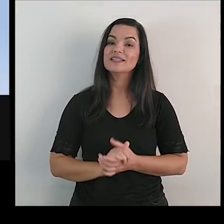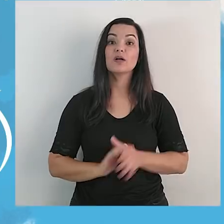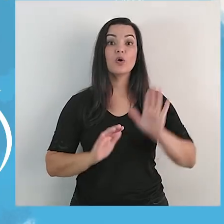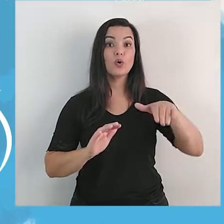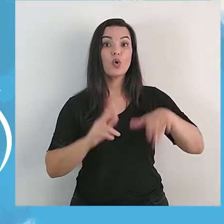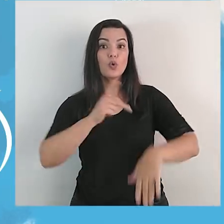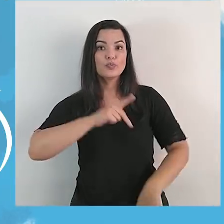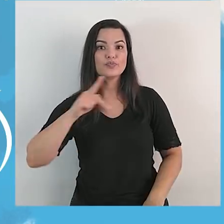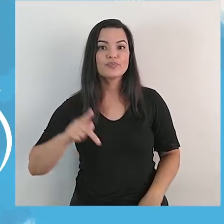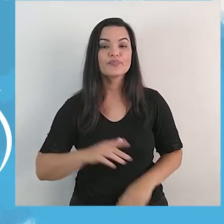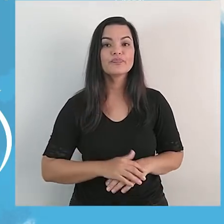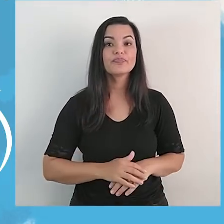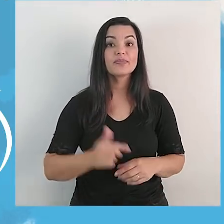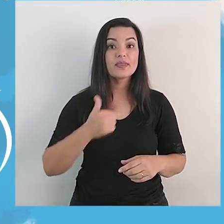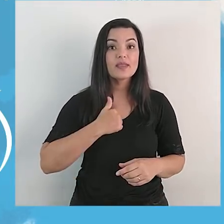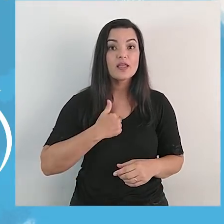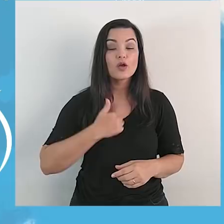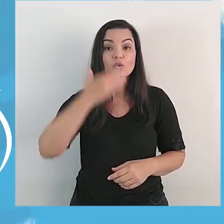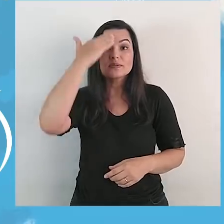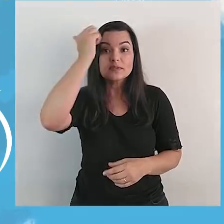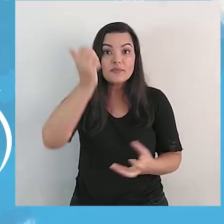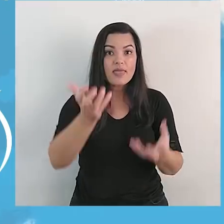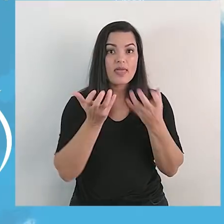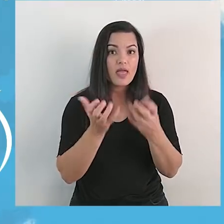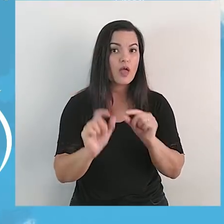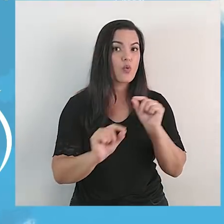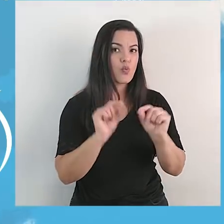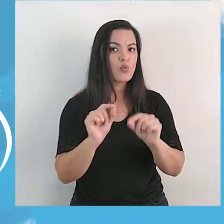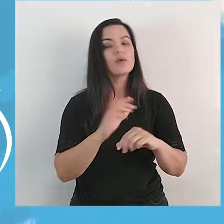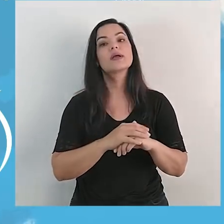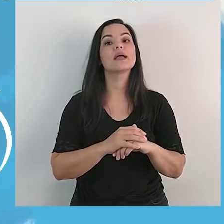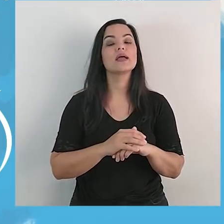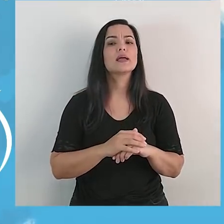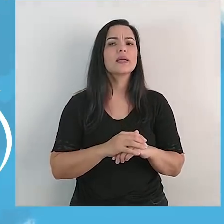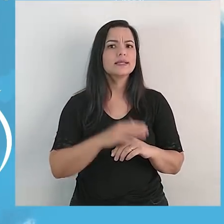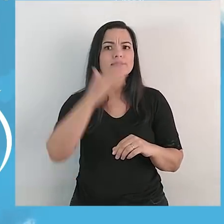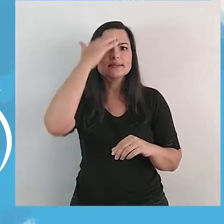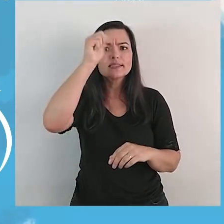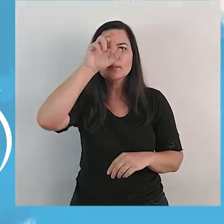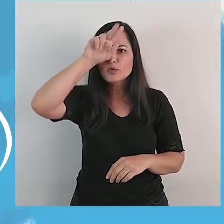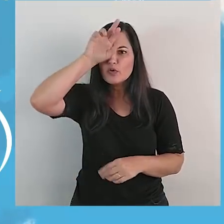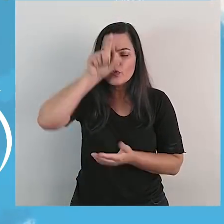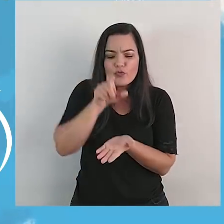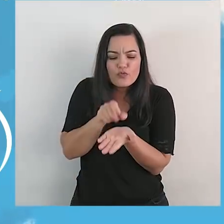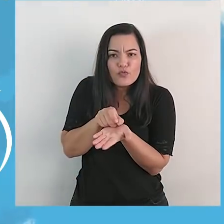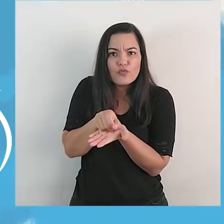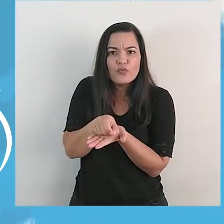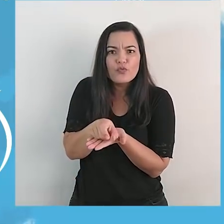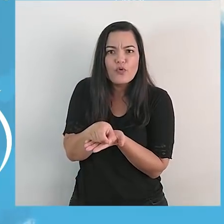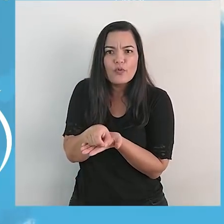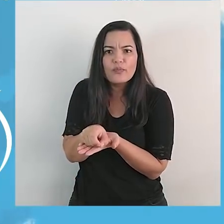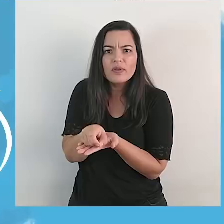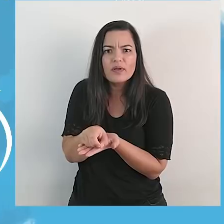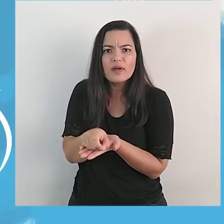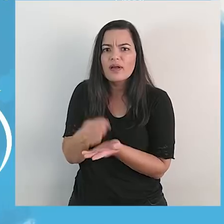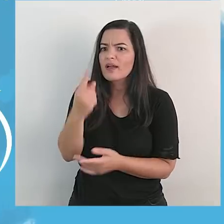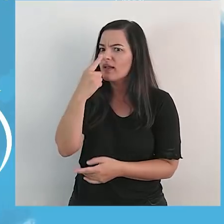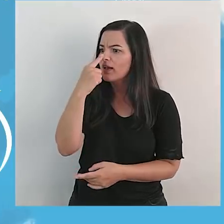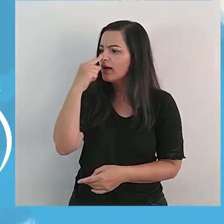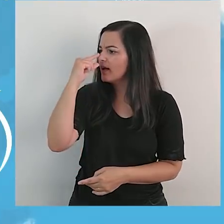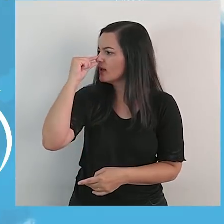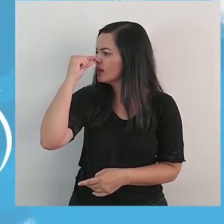dúvida? Professora, eu queria saber se é possível as formigas ter 5